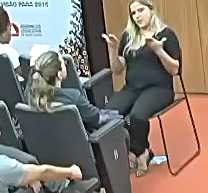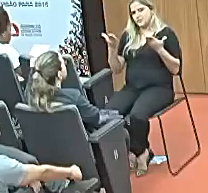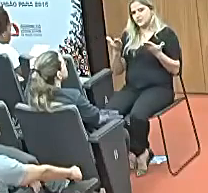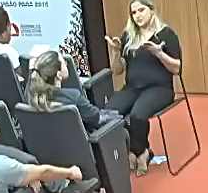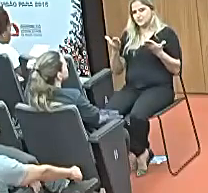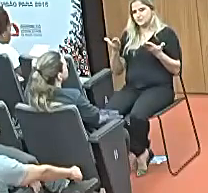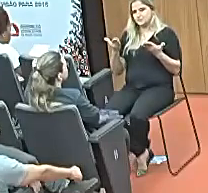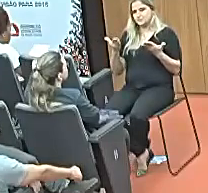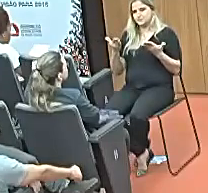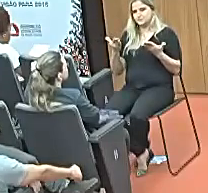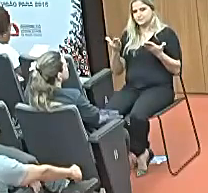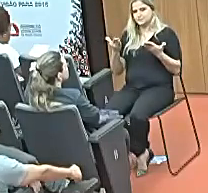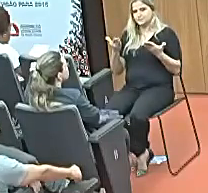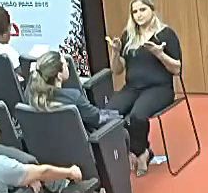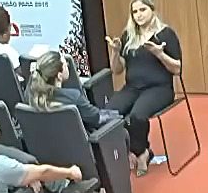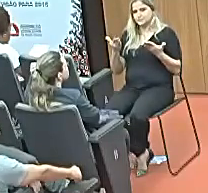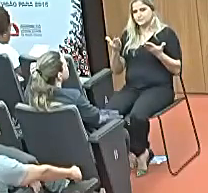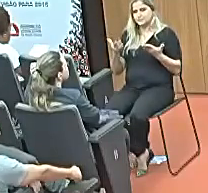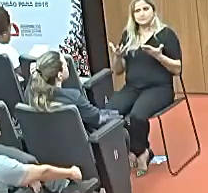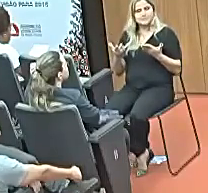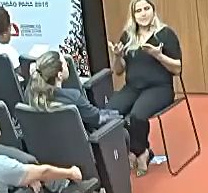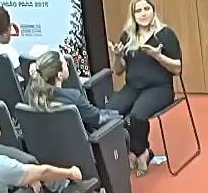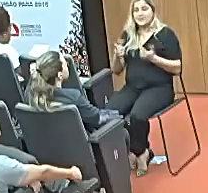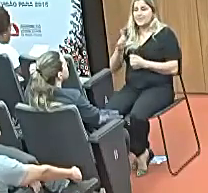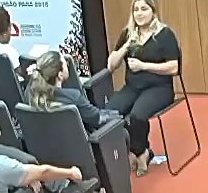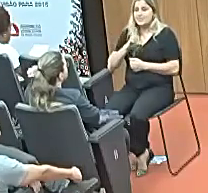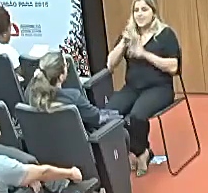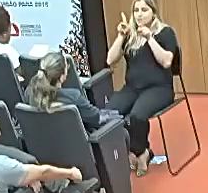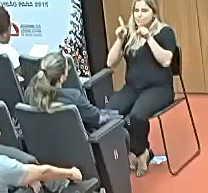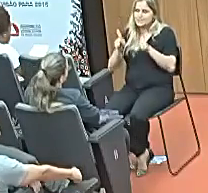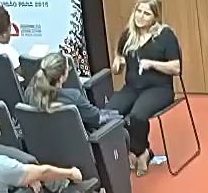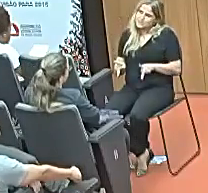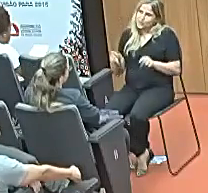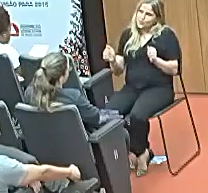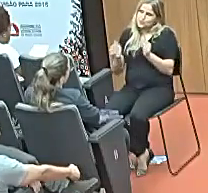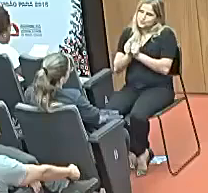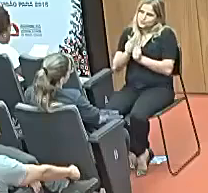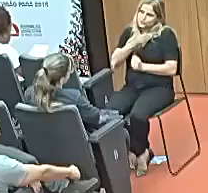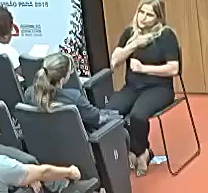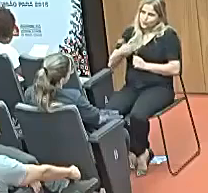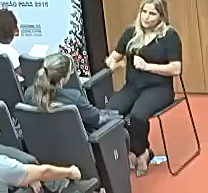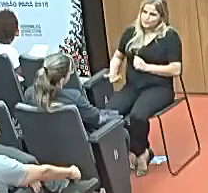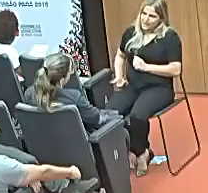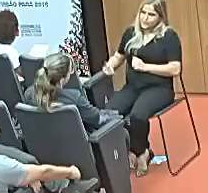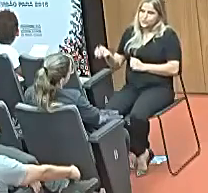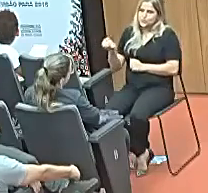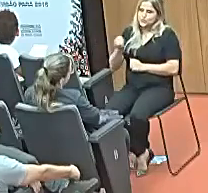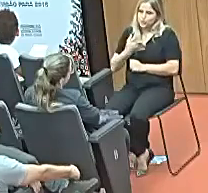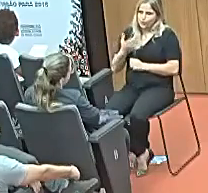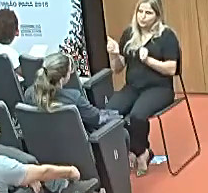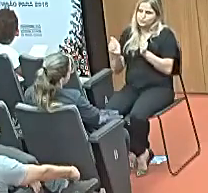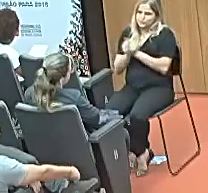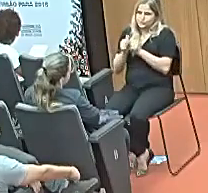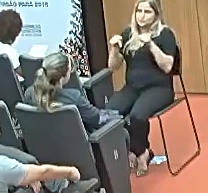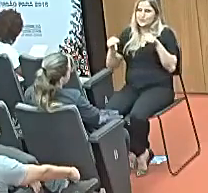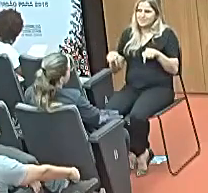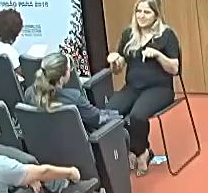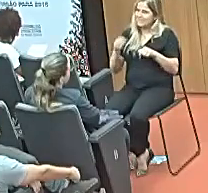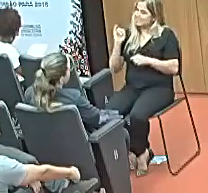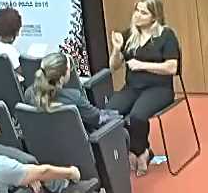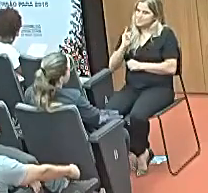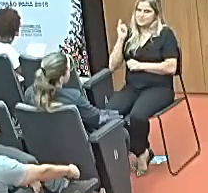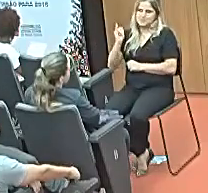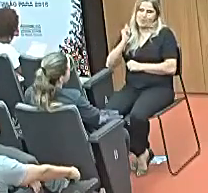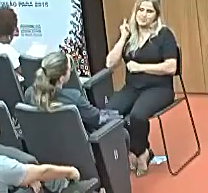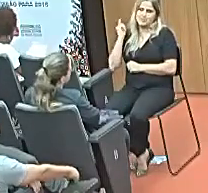e estará alguém do governo que irá iniciar que em janeiro no estado de minas gerais está presente aqui